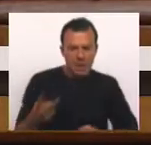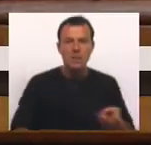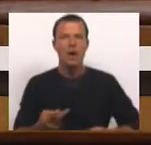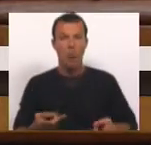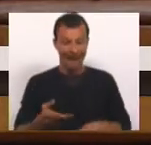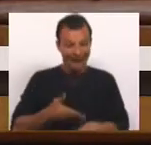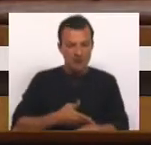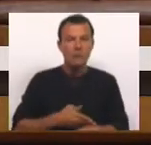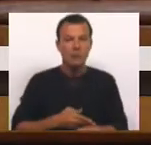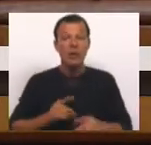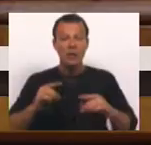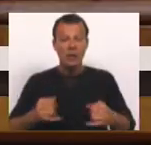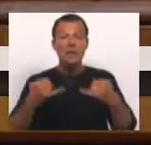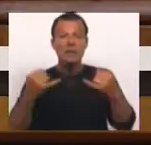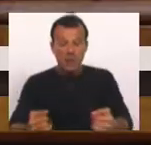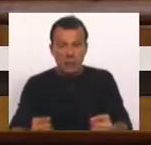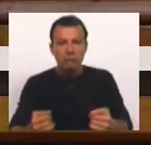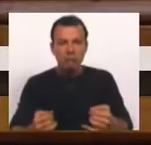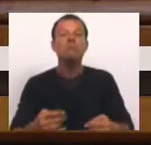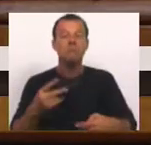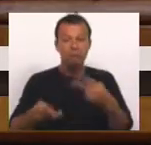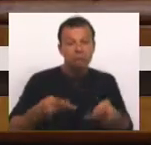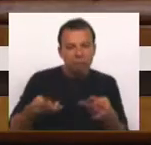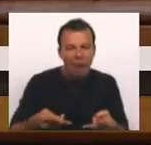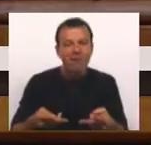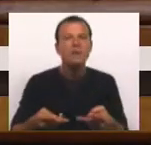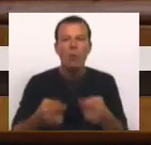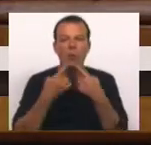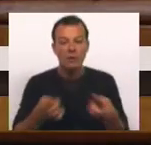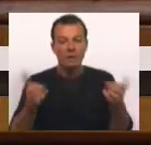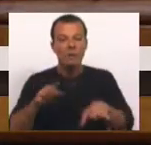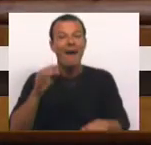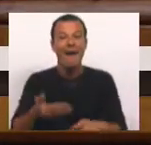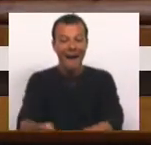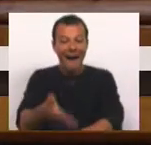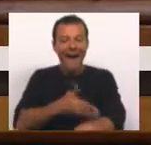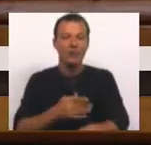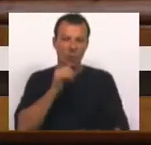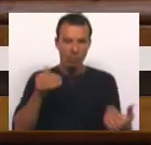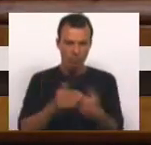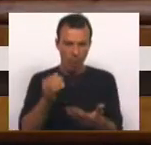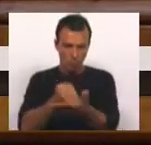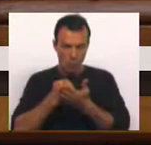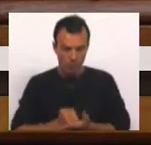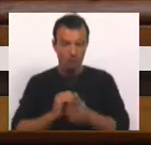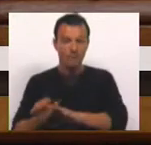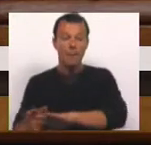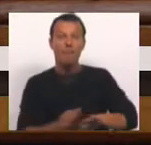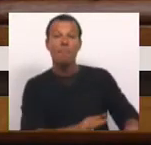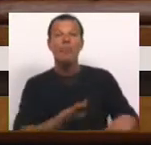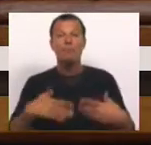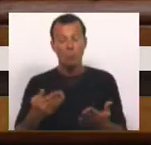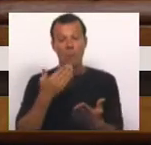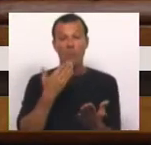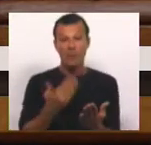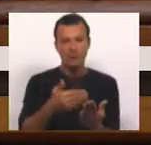Verificação e imediatamente antes da consumação da morte medicamente assistida. Por outro lado, o pedido do doente é avaliado